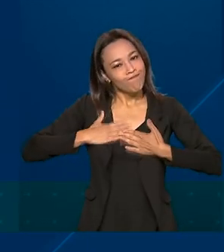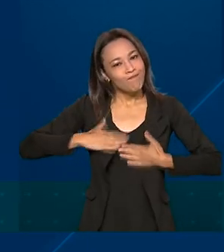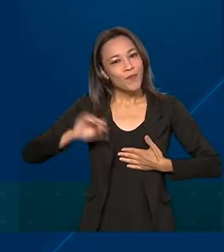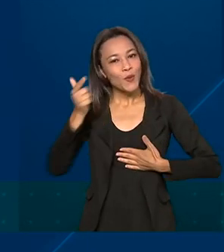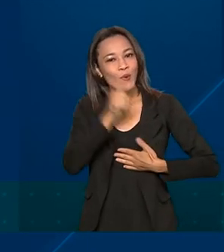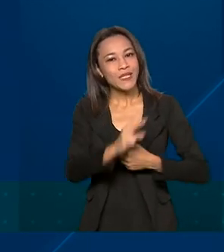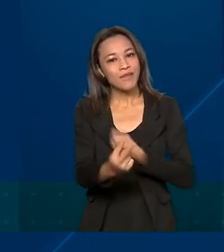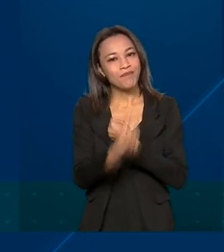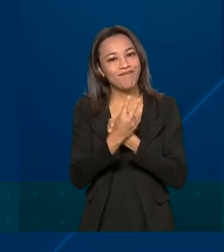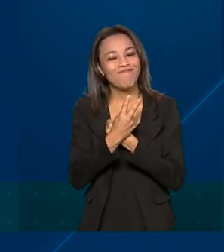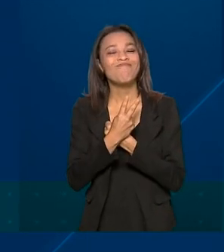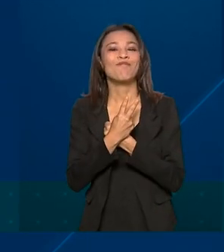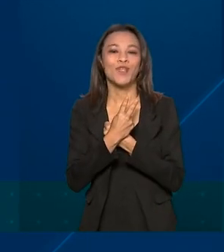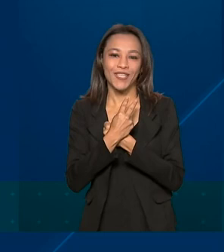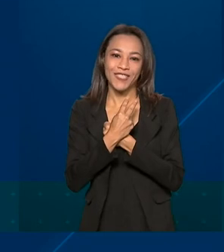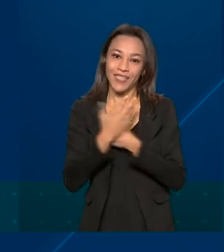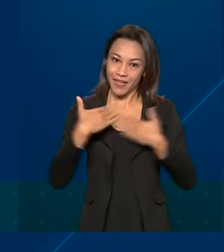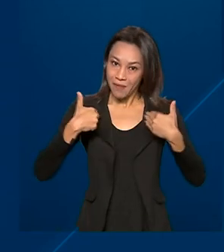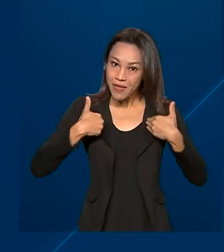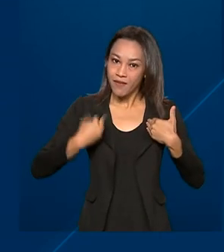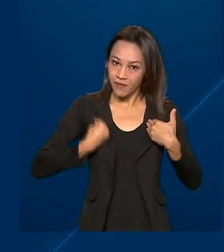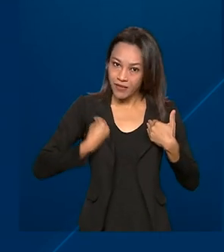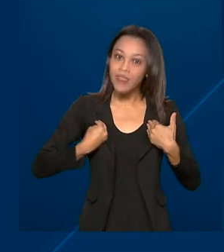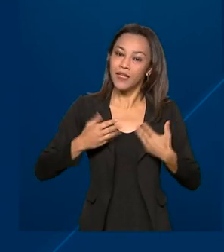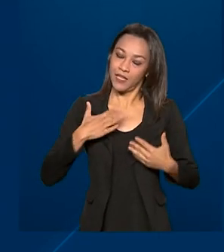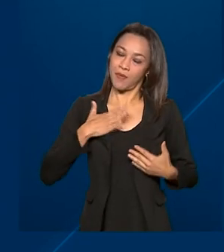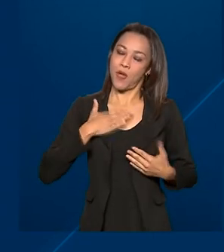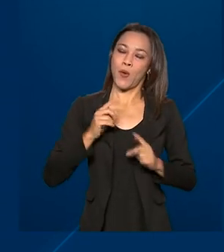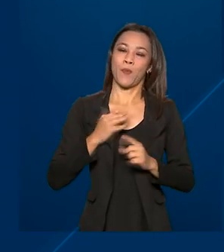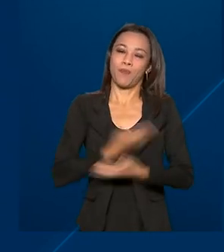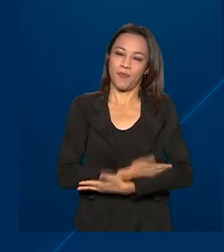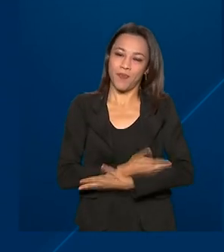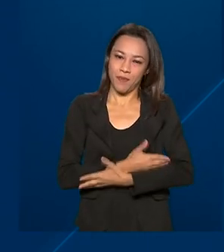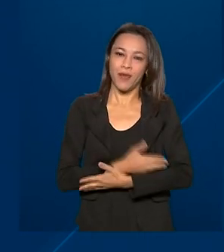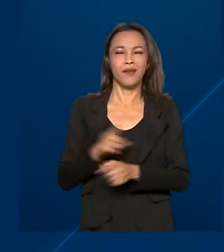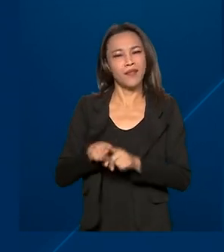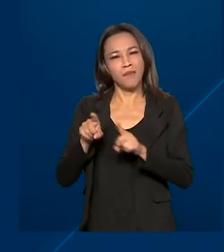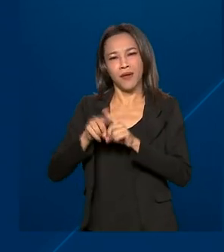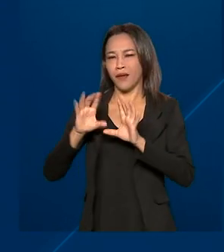imunizada, né, protegendo a mim, ao meu bebê e ao restante da comunidade.